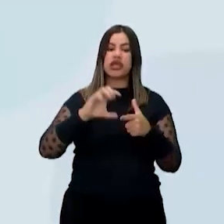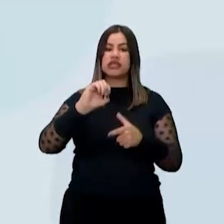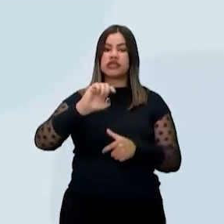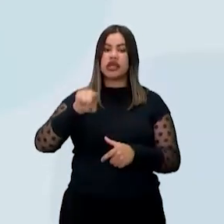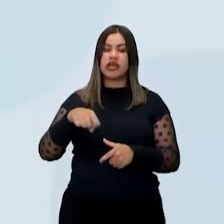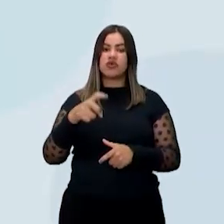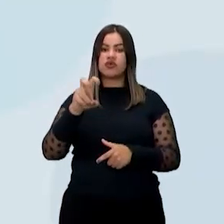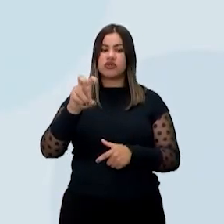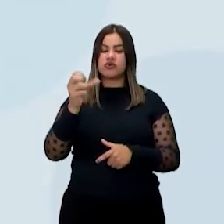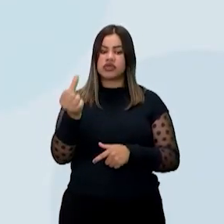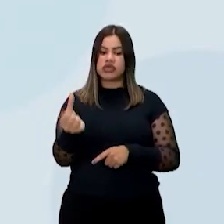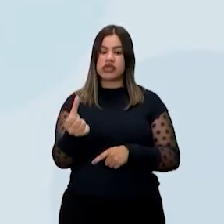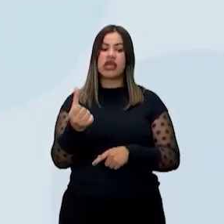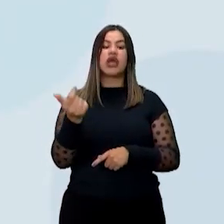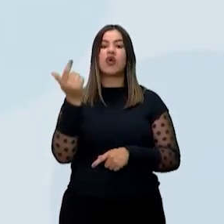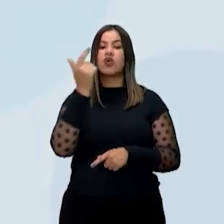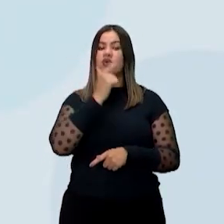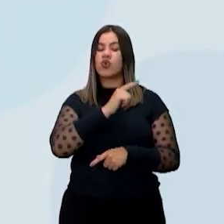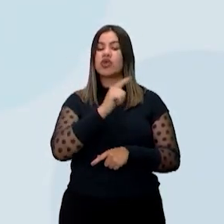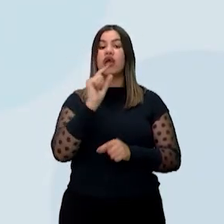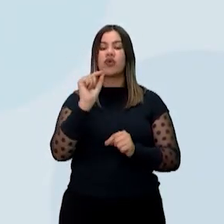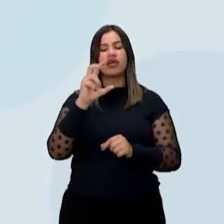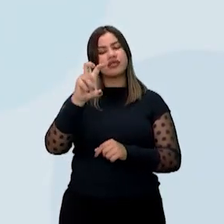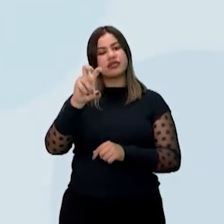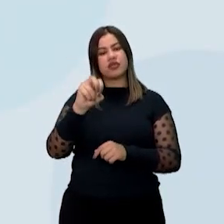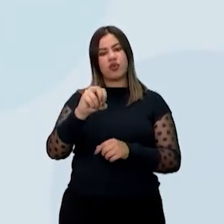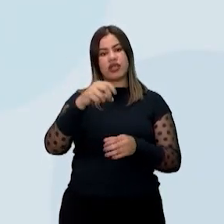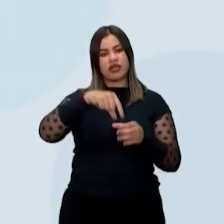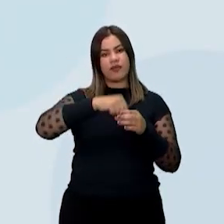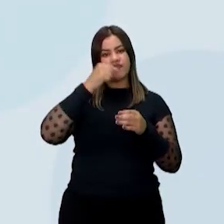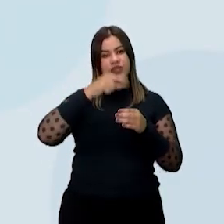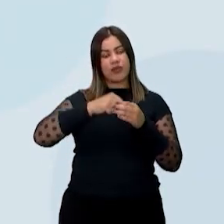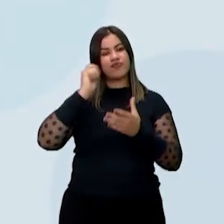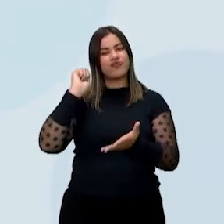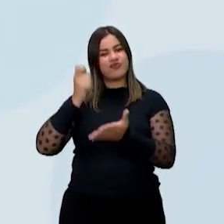0,56, você vai achar 50 salgadinhos. E R$